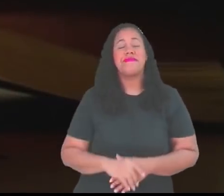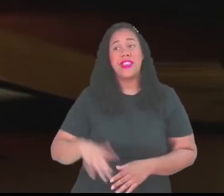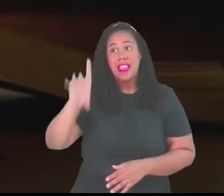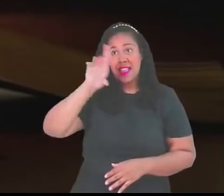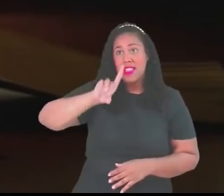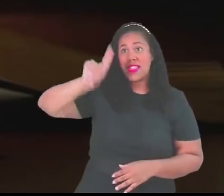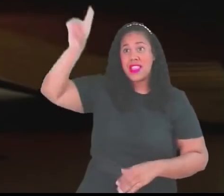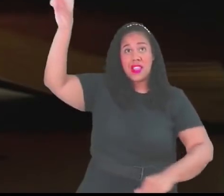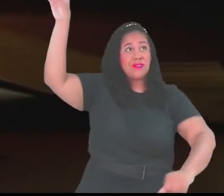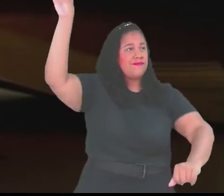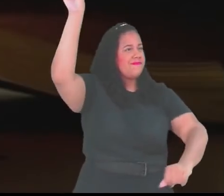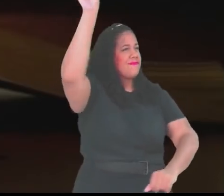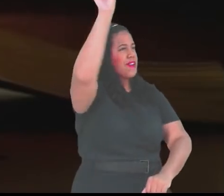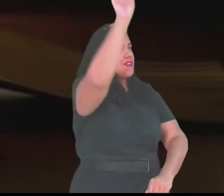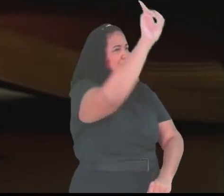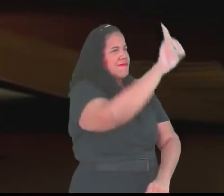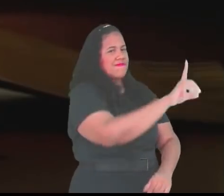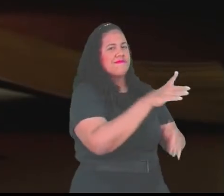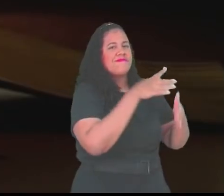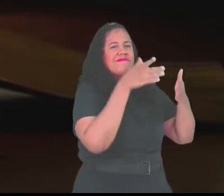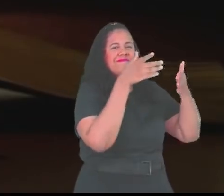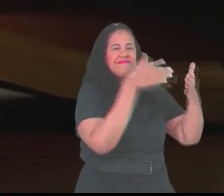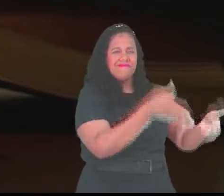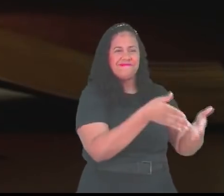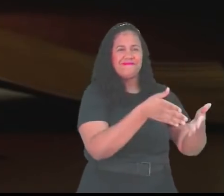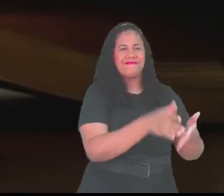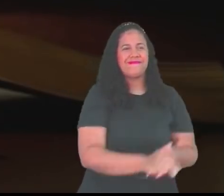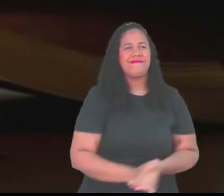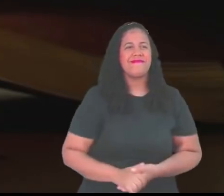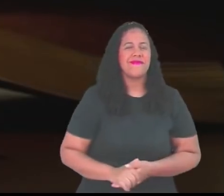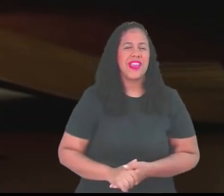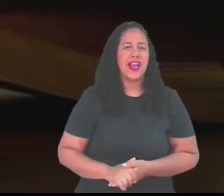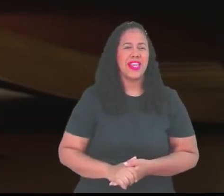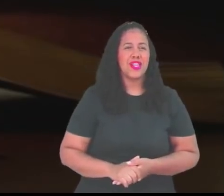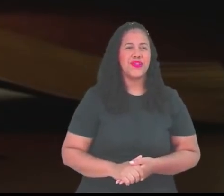Deus está no meio dela.